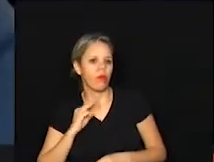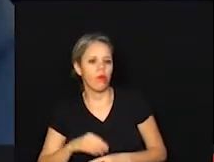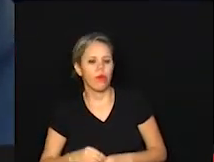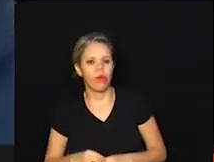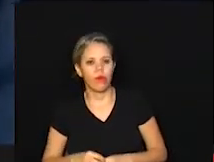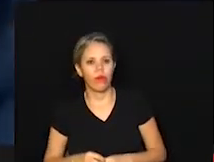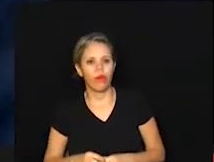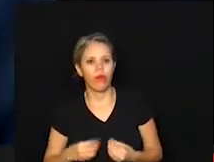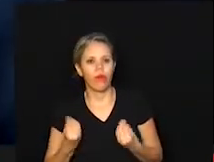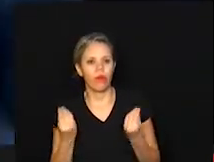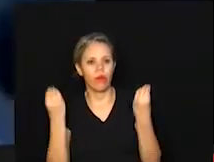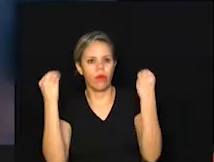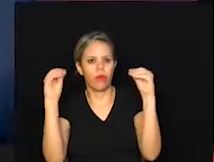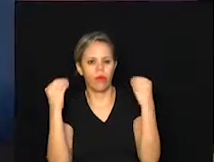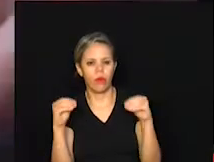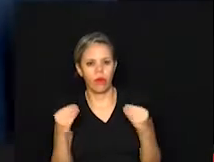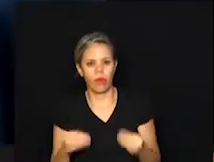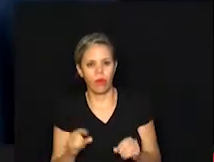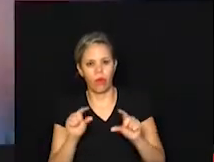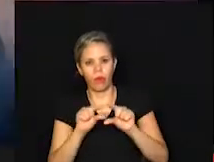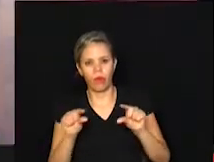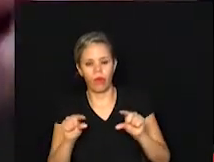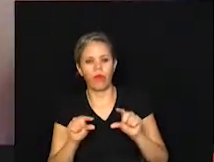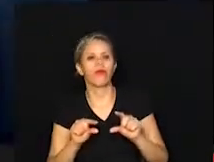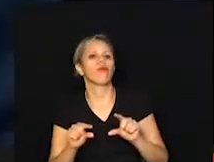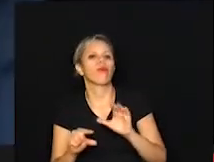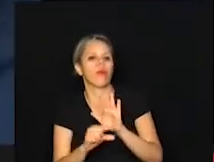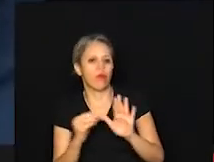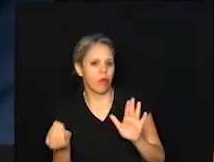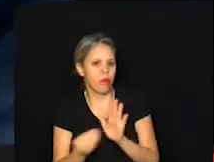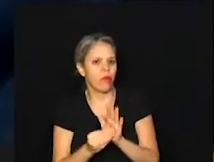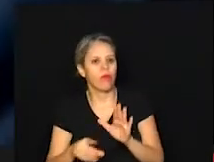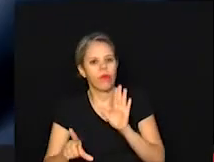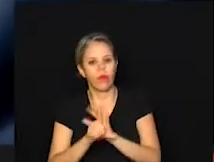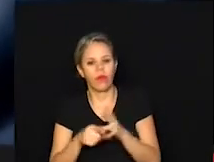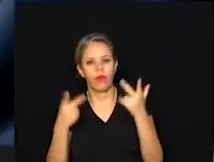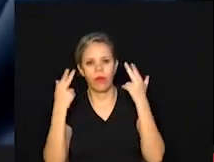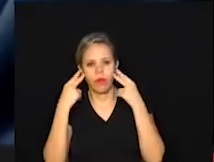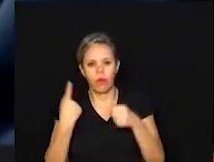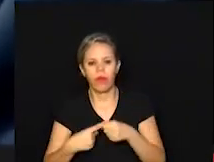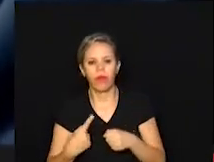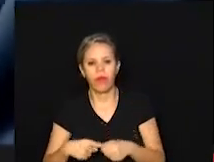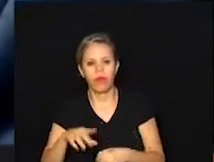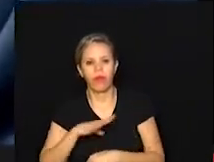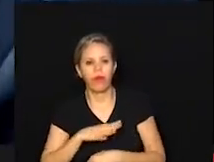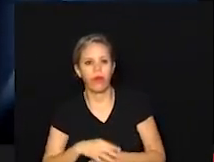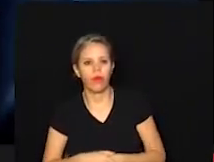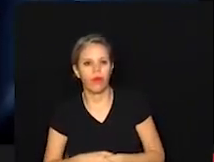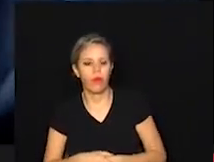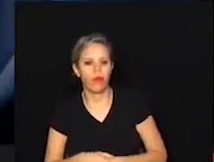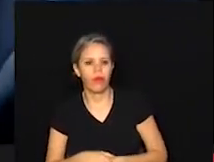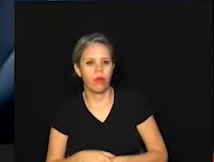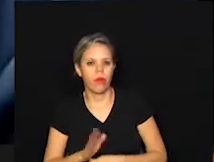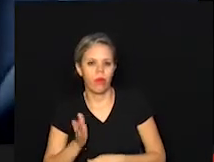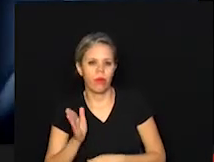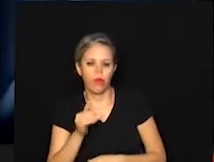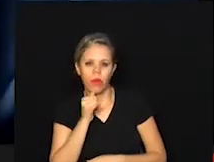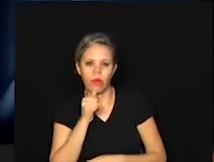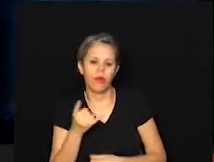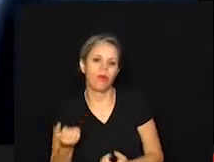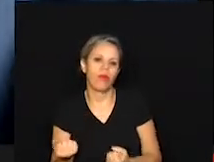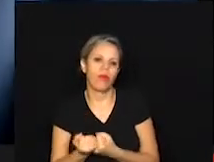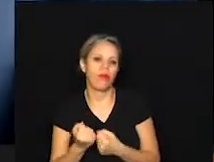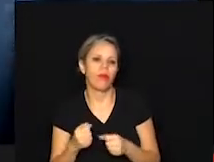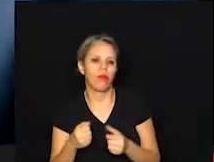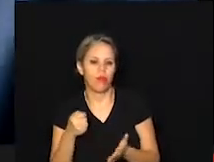de colocar uma emenda na lei orgânica do município para já abarcar